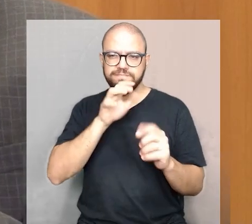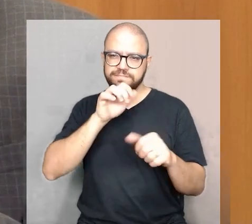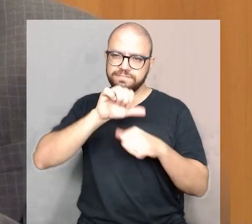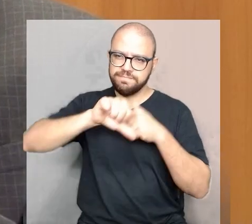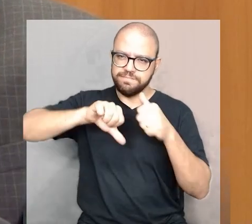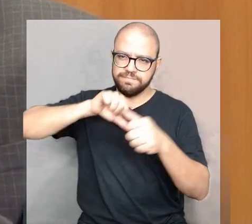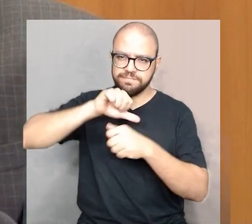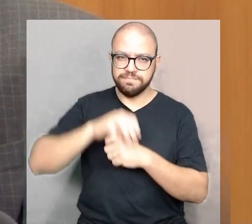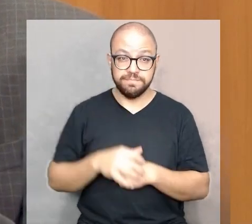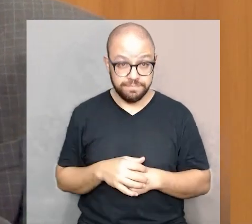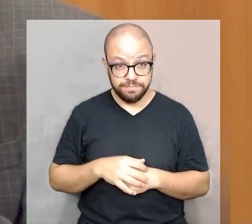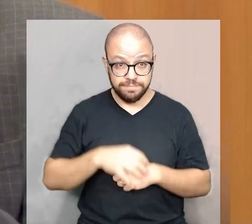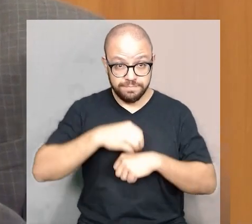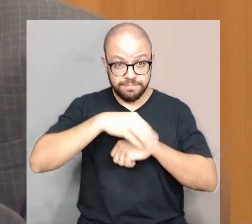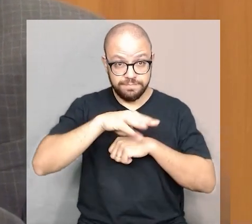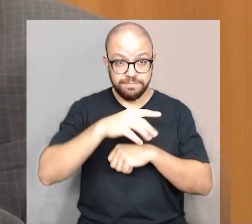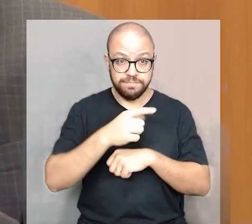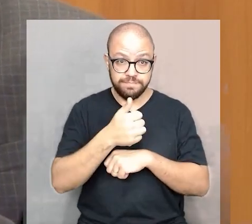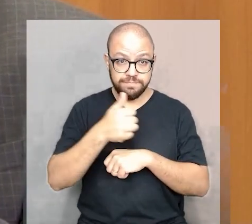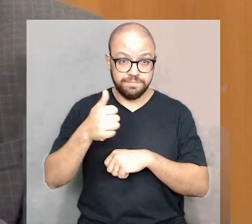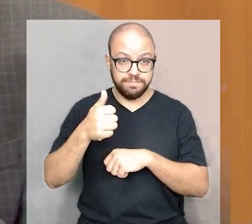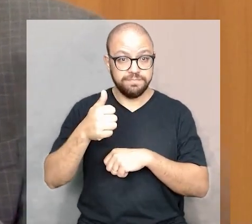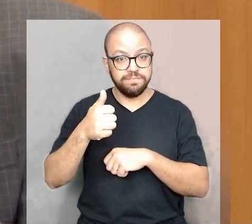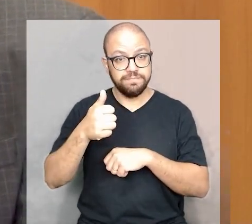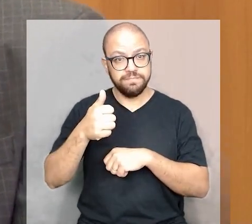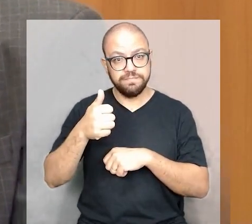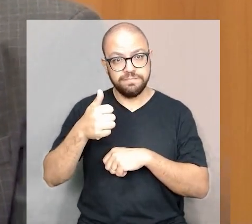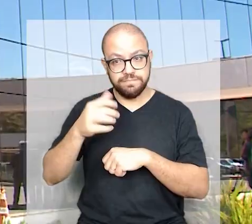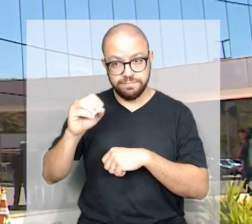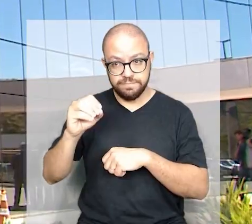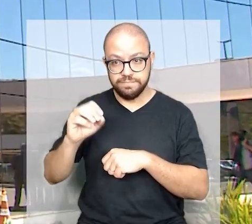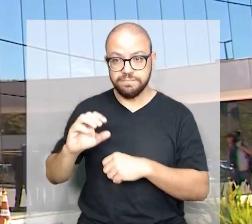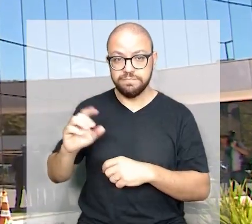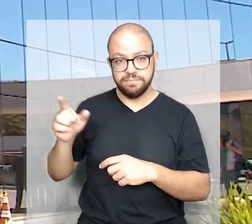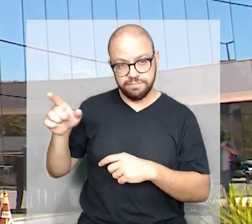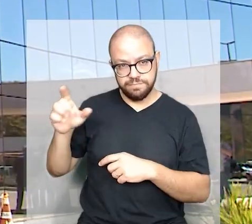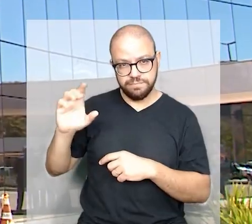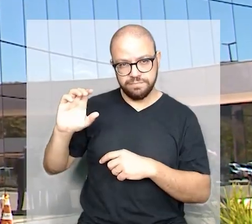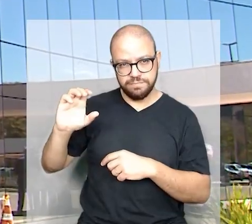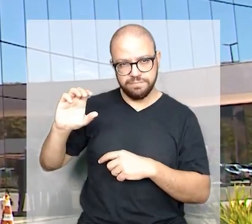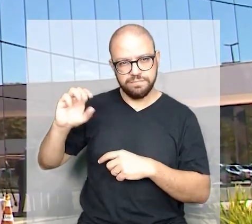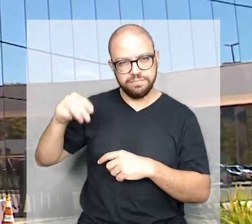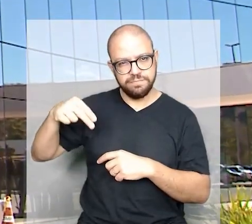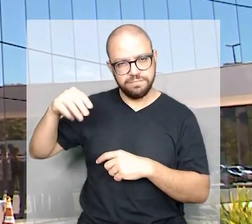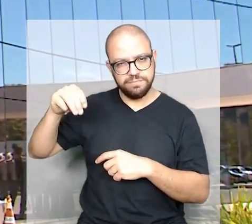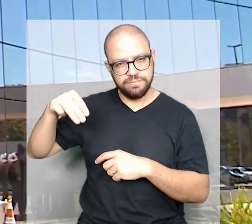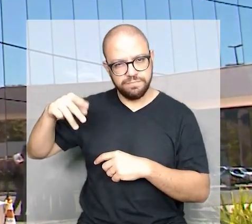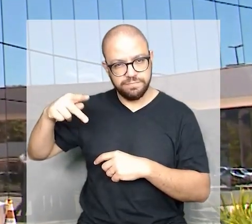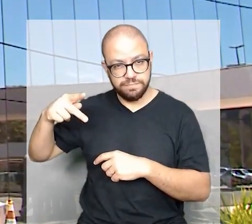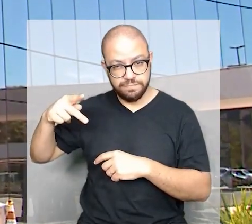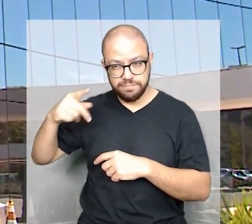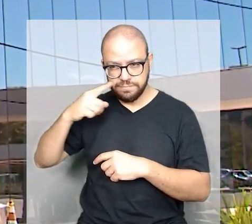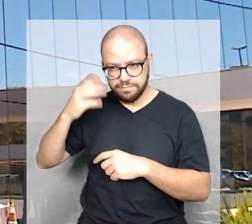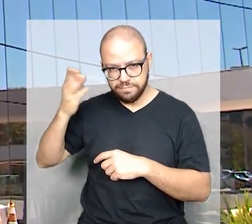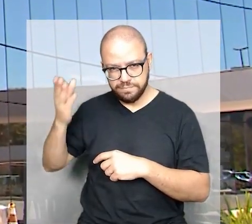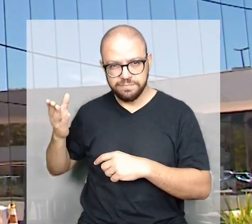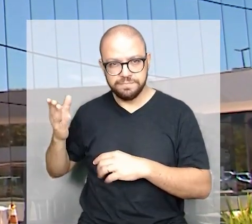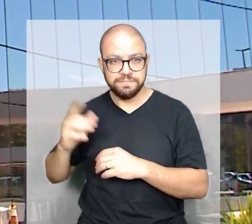denúncia, houve mudança na forma de assédio, né? A recomendação número 110 de 2024